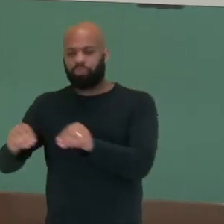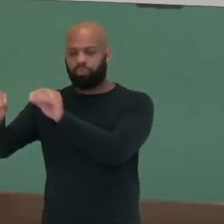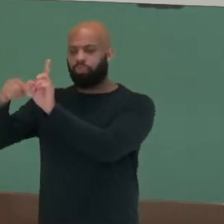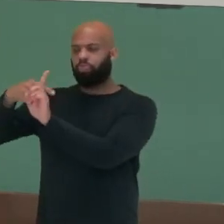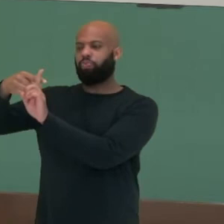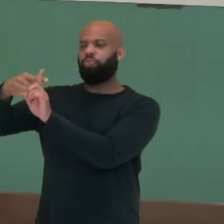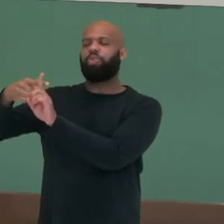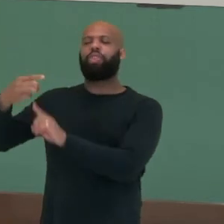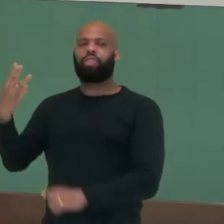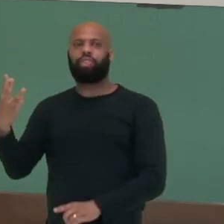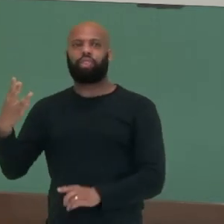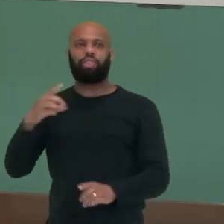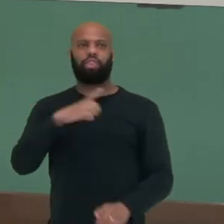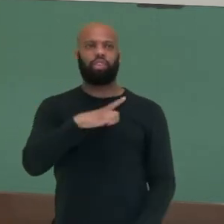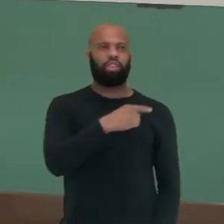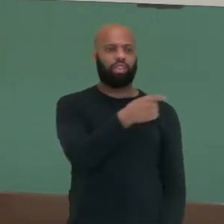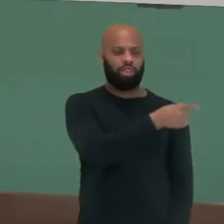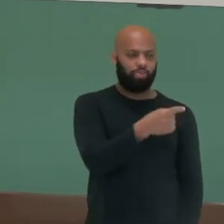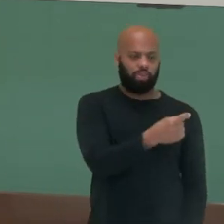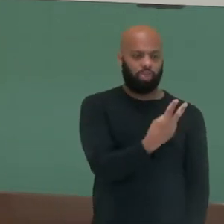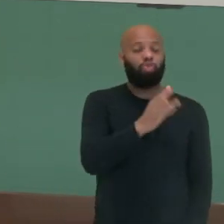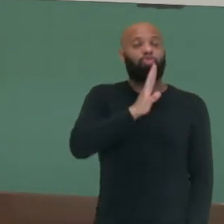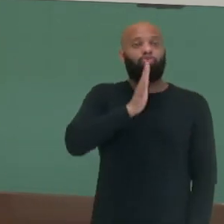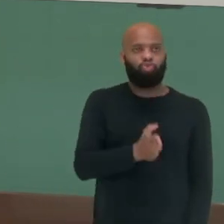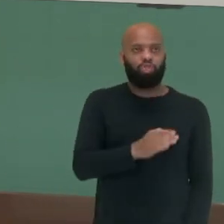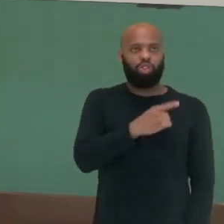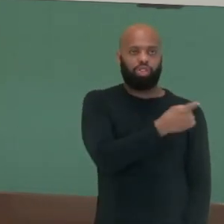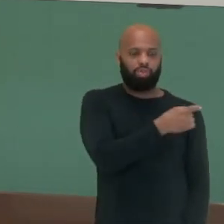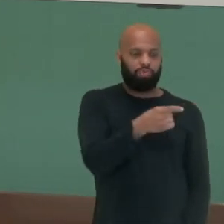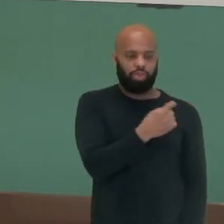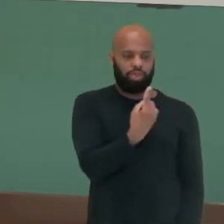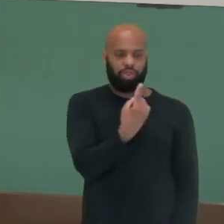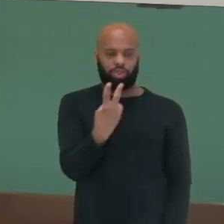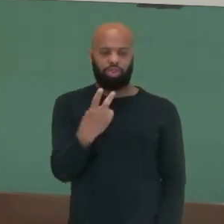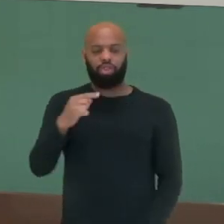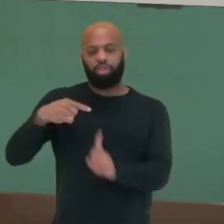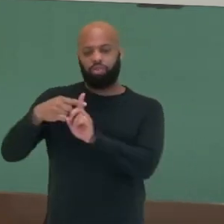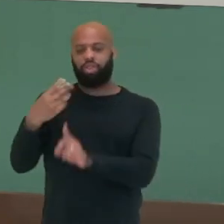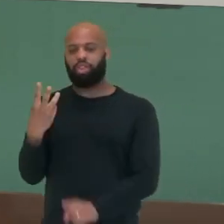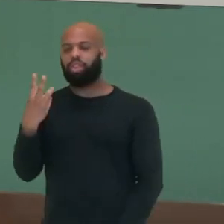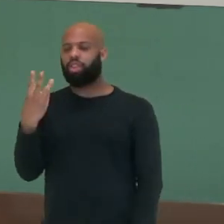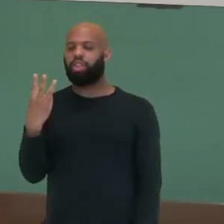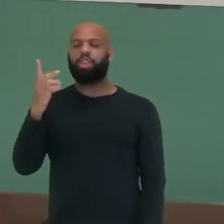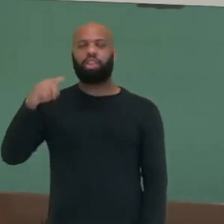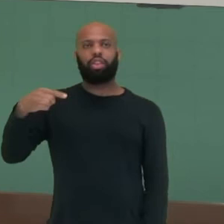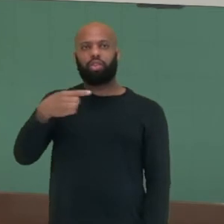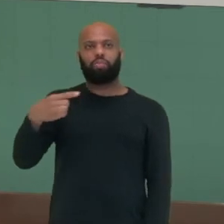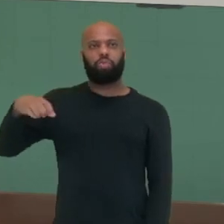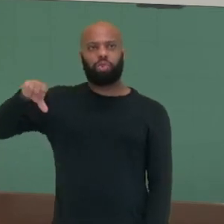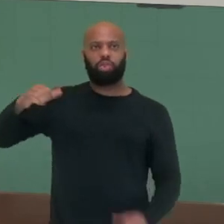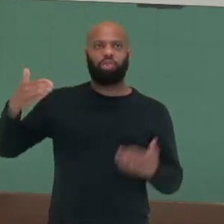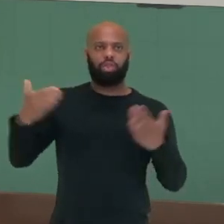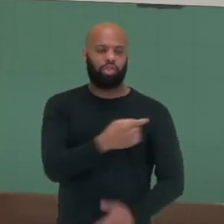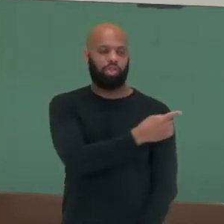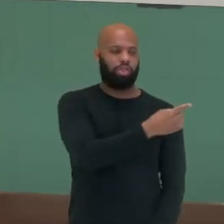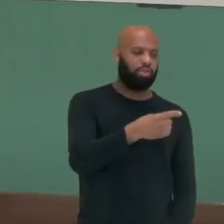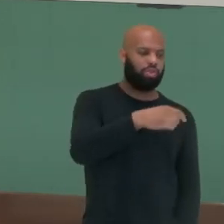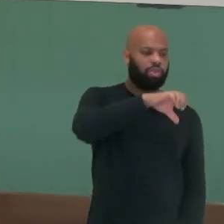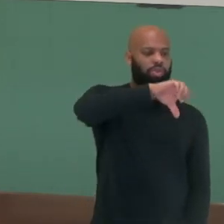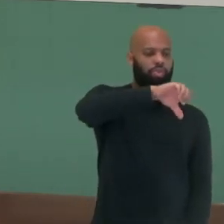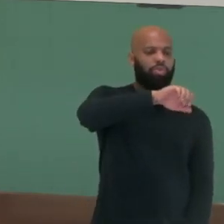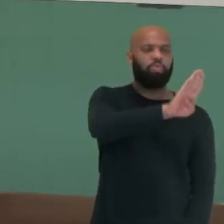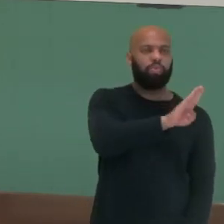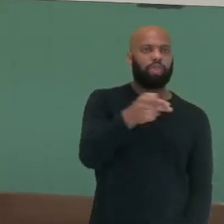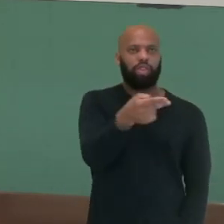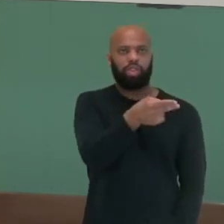mais menos 12 que já estava aqui. Menos 12 mais 3, menos 9. Menos B é igual a